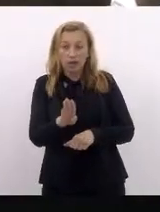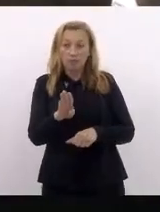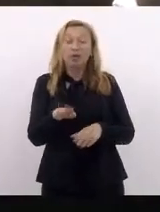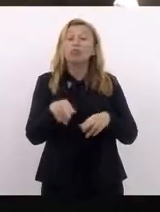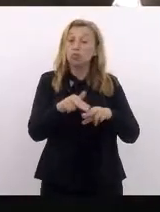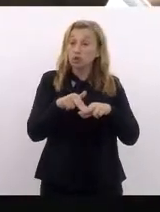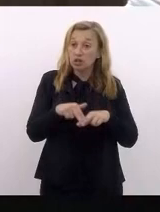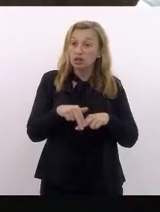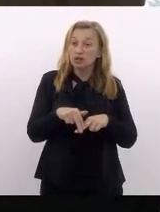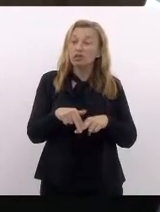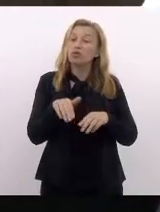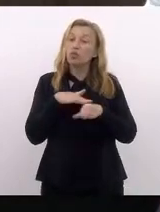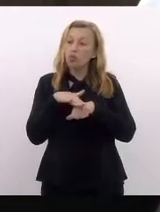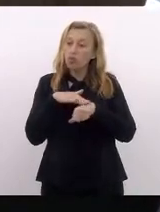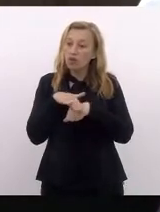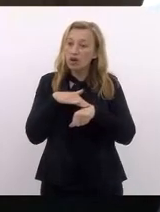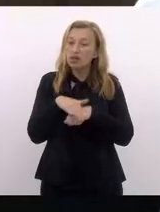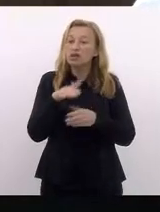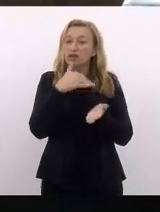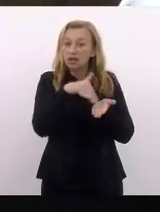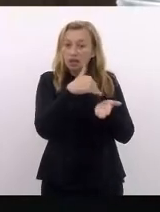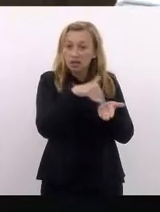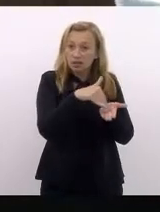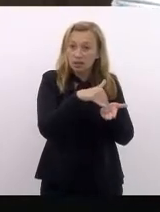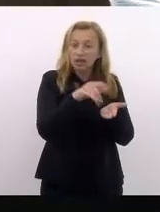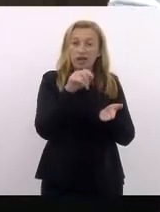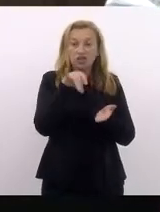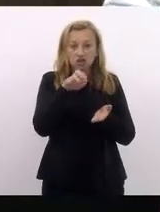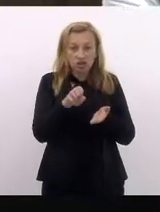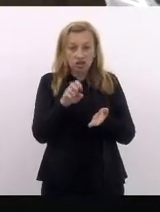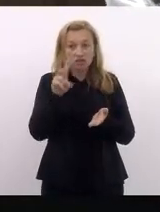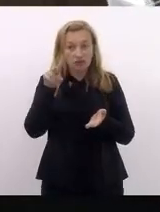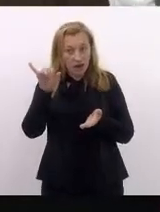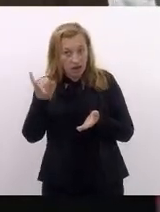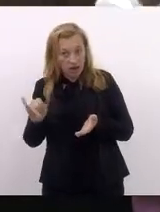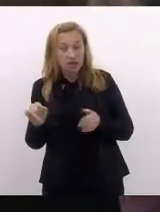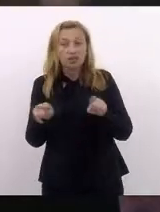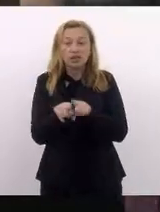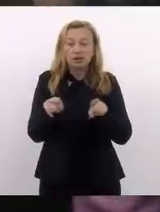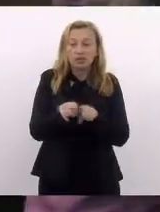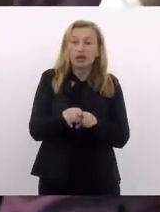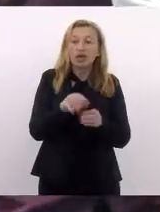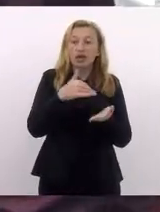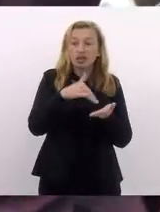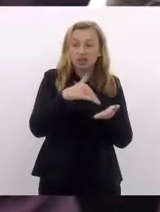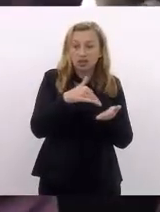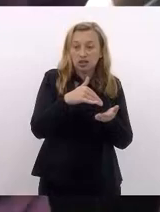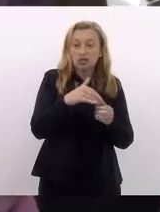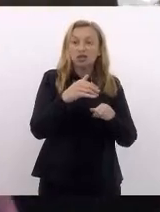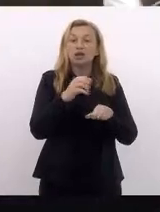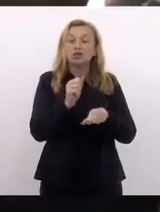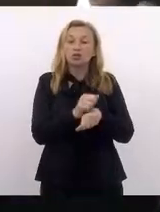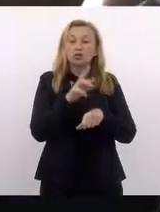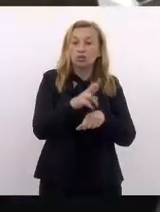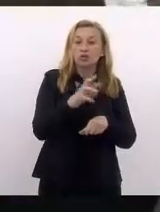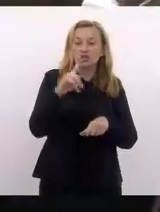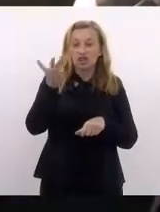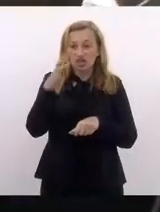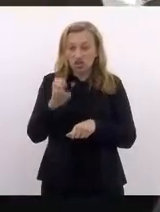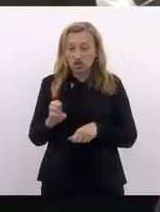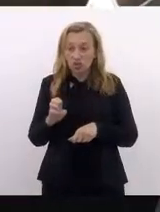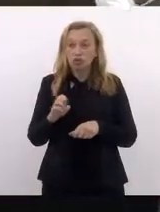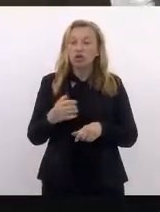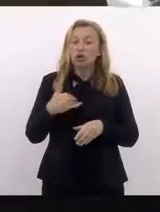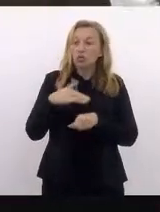até por isso houve uma conversa do secretário Alexandre Valle com o secretário Dr Serginho eu eu fiz um encaminhamento